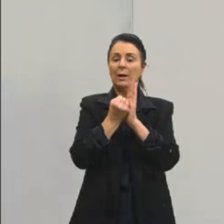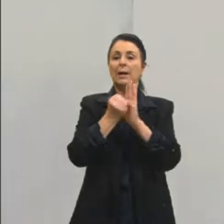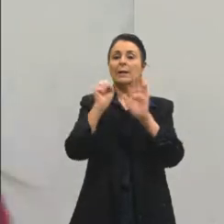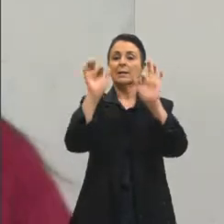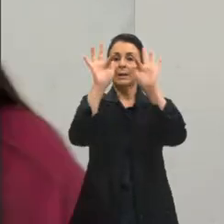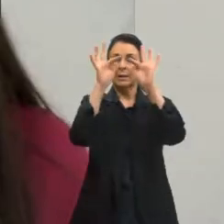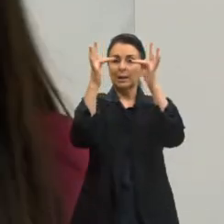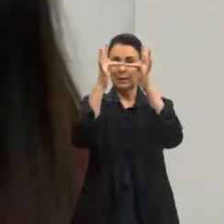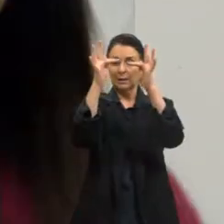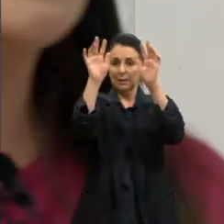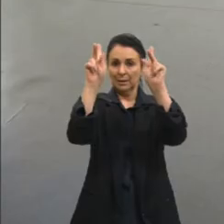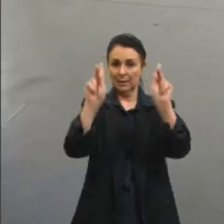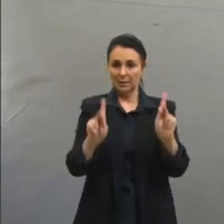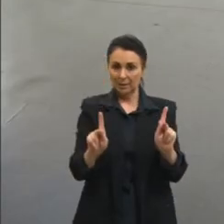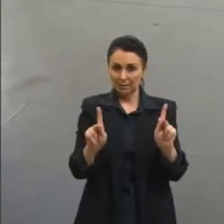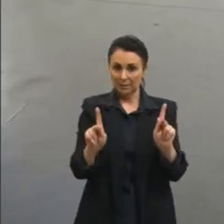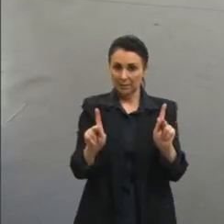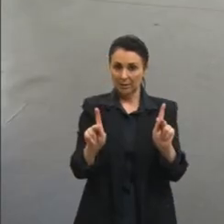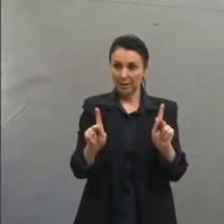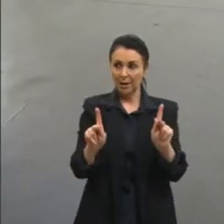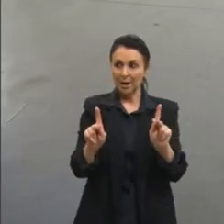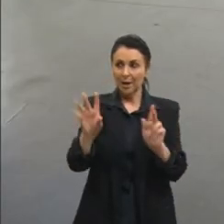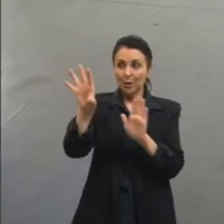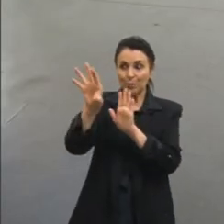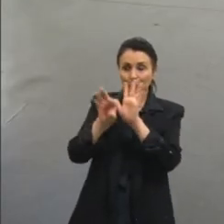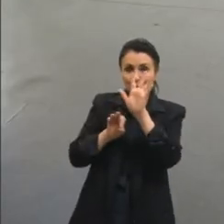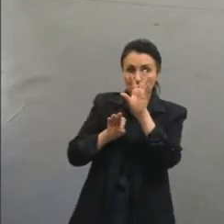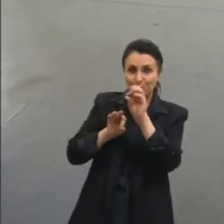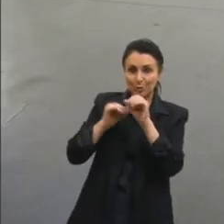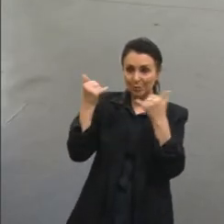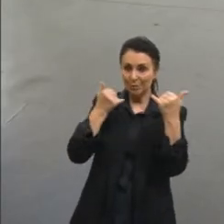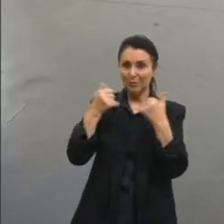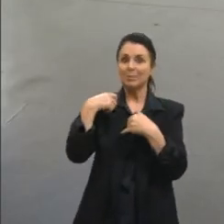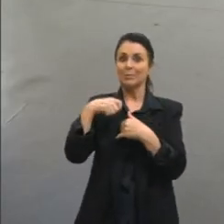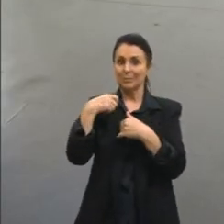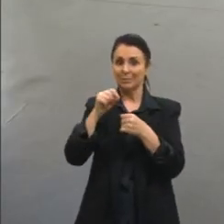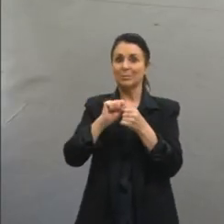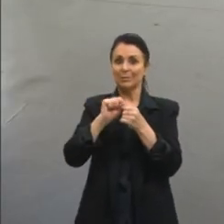todas essas informações da minha estrutura atômica